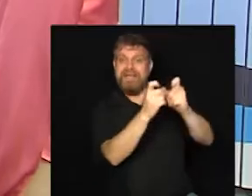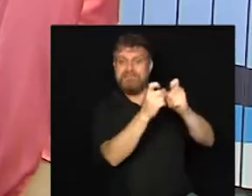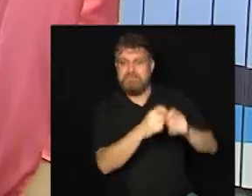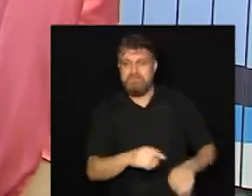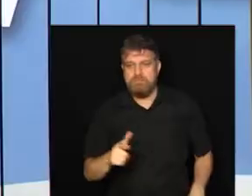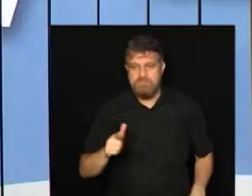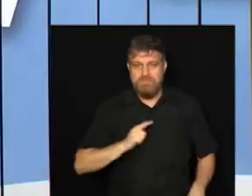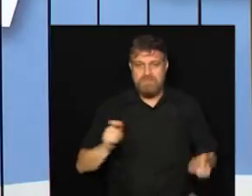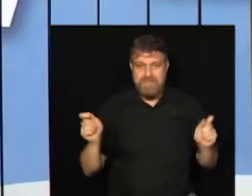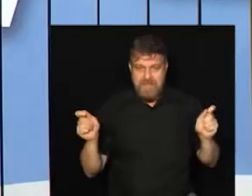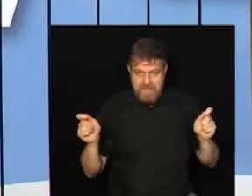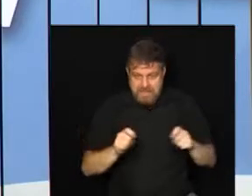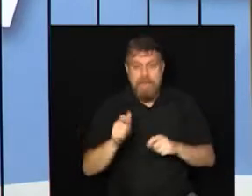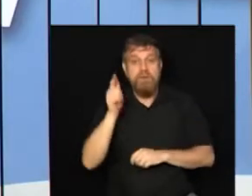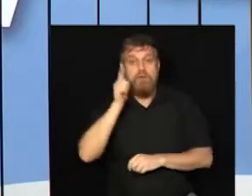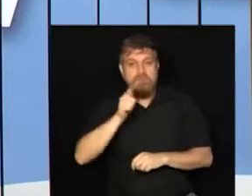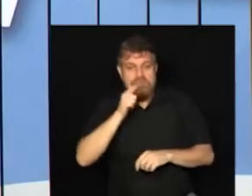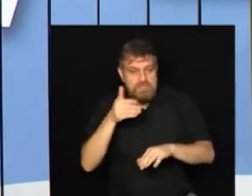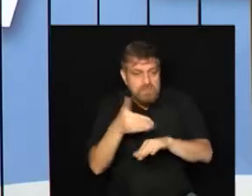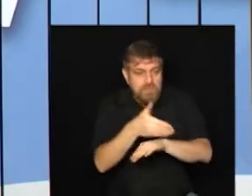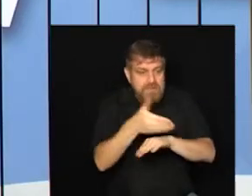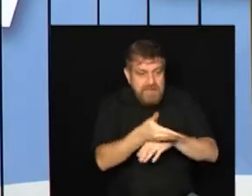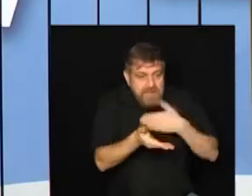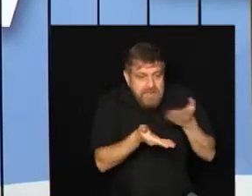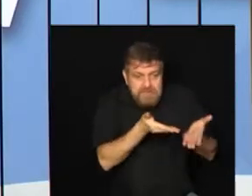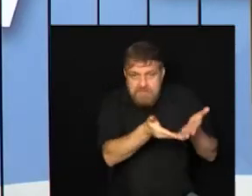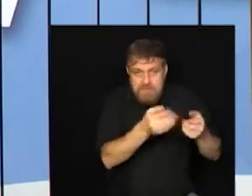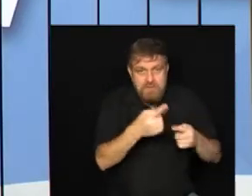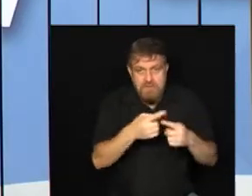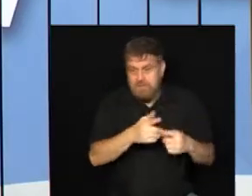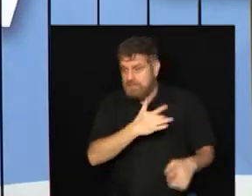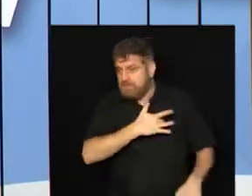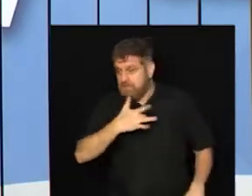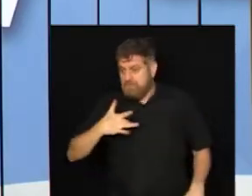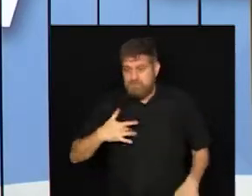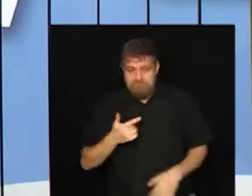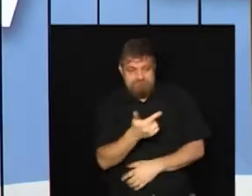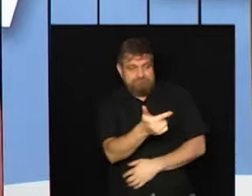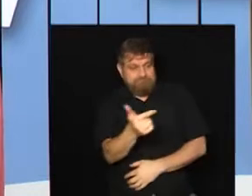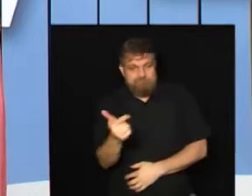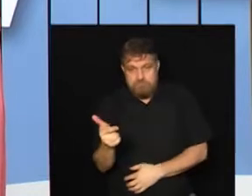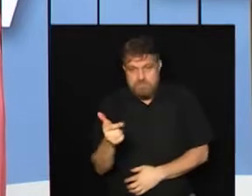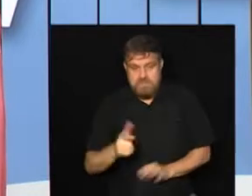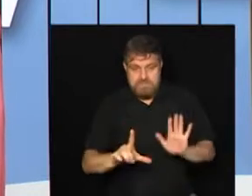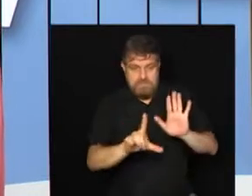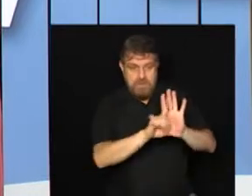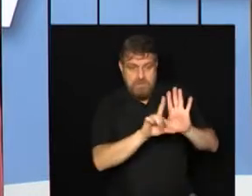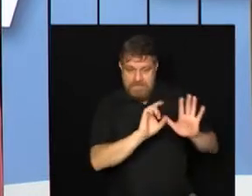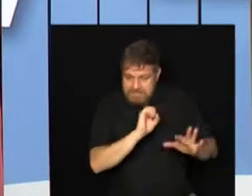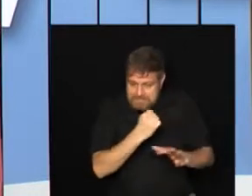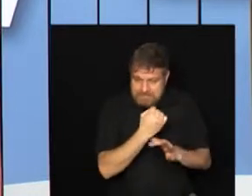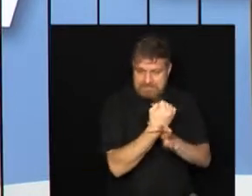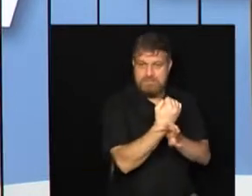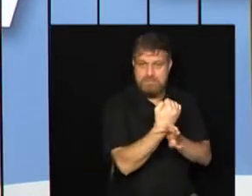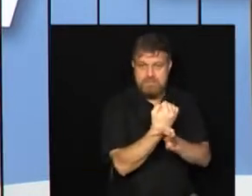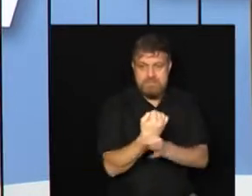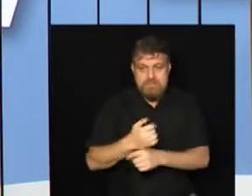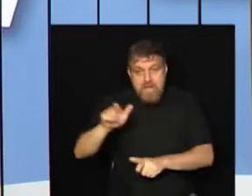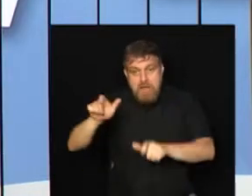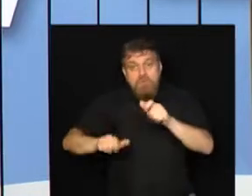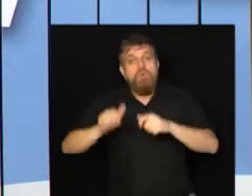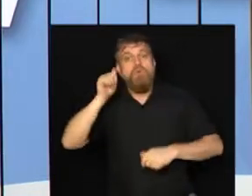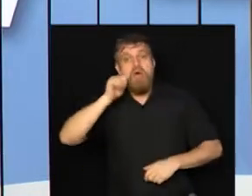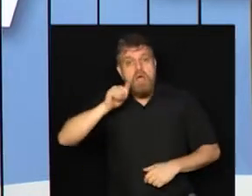o acesso, né? Porque muitas pessoas não têm acesso à saúde como um todo, né? Então, são leis que garantem o acesso